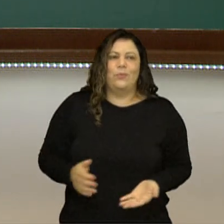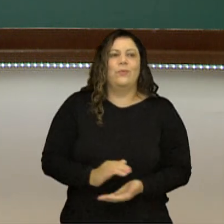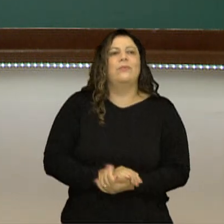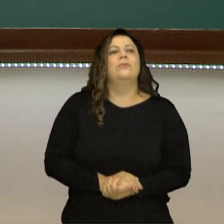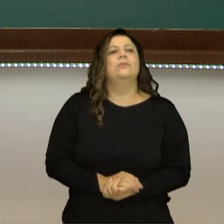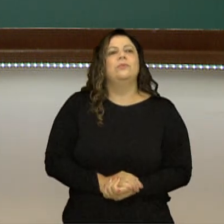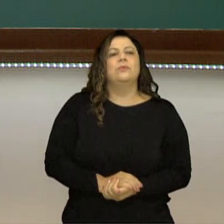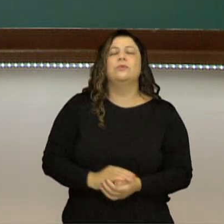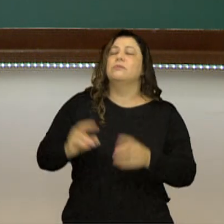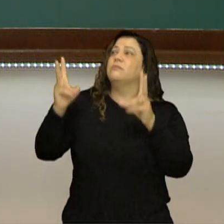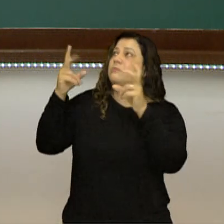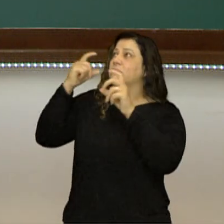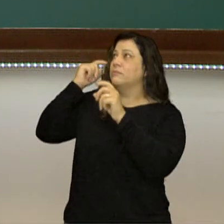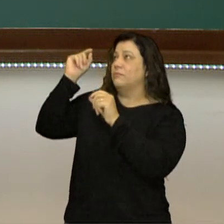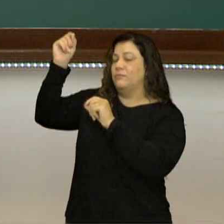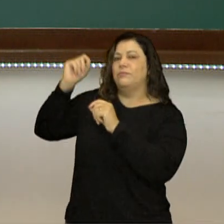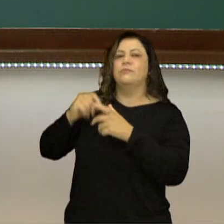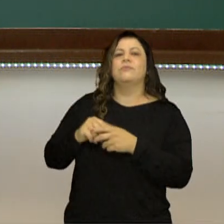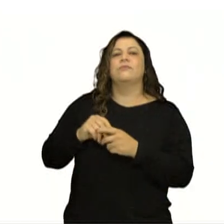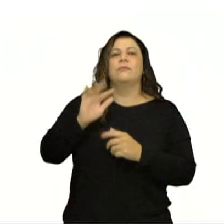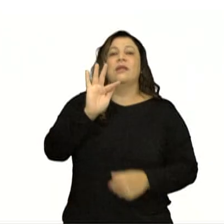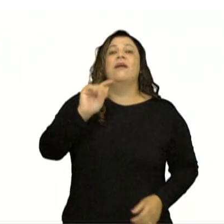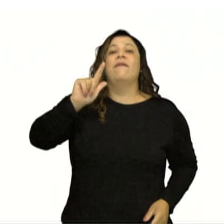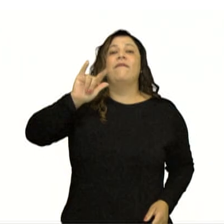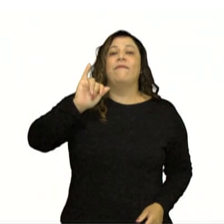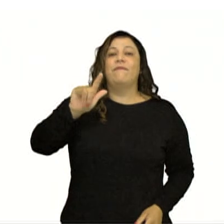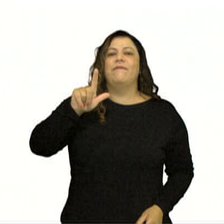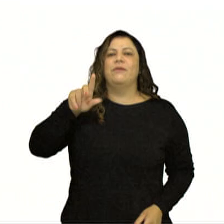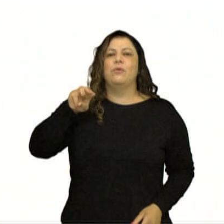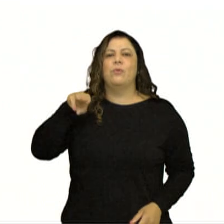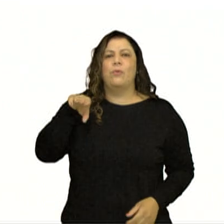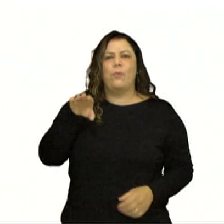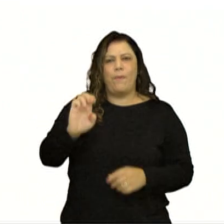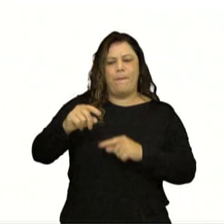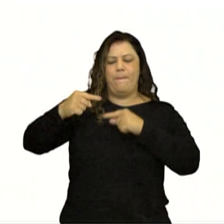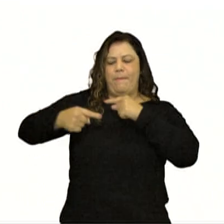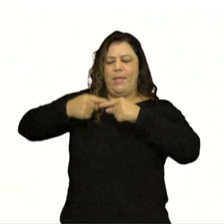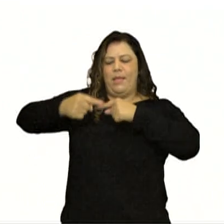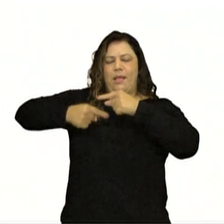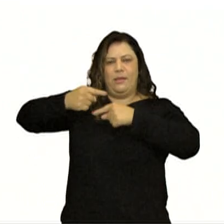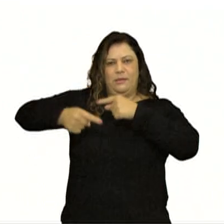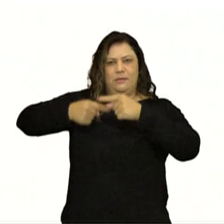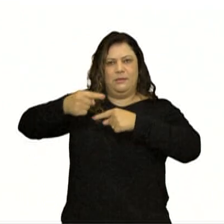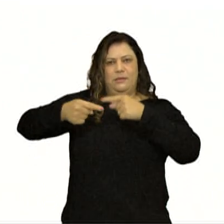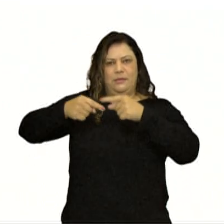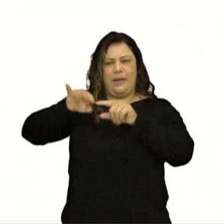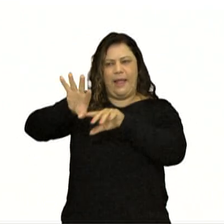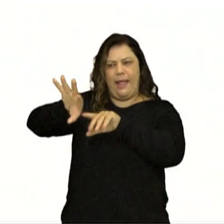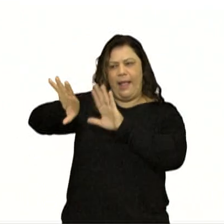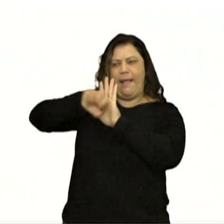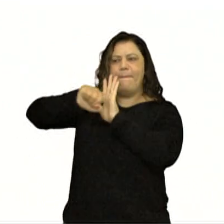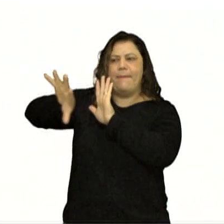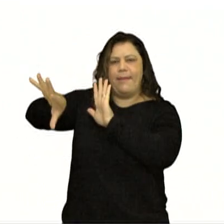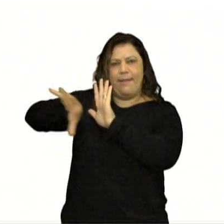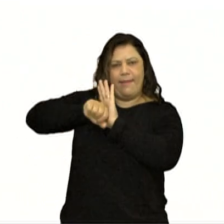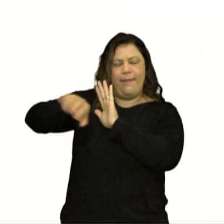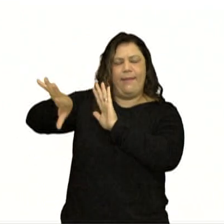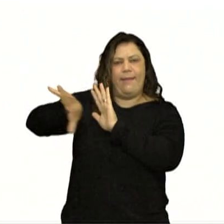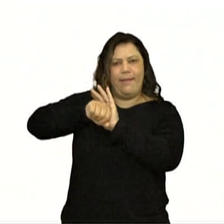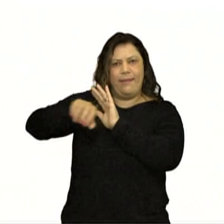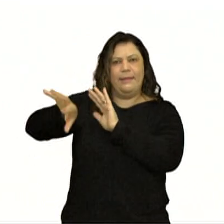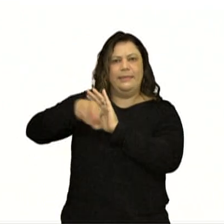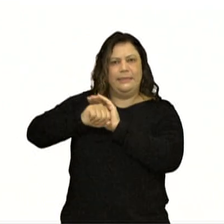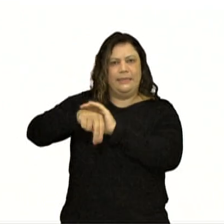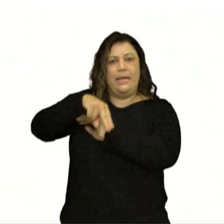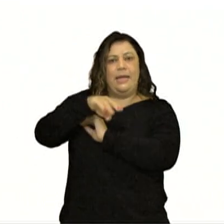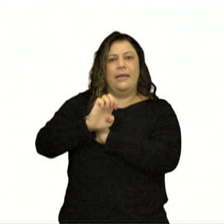analógica utiliza filme fotográfico na captura da imagem. A fotografia permanece armazenada no filme em